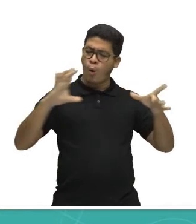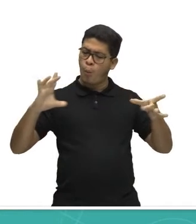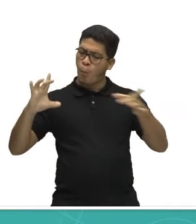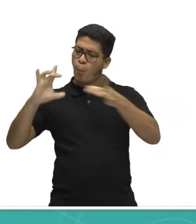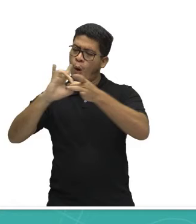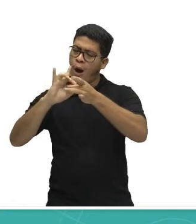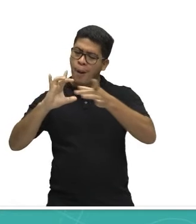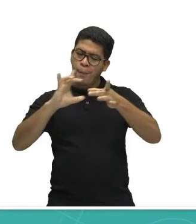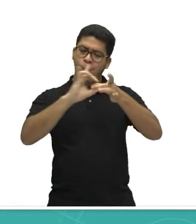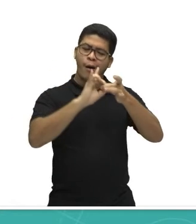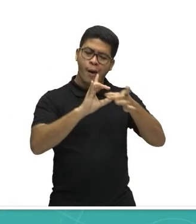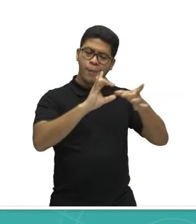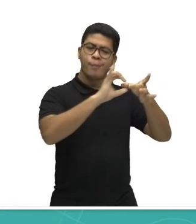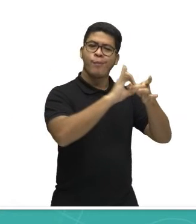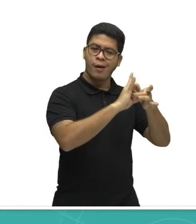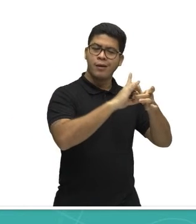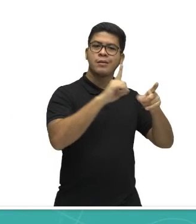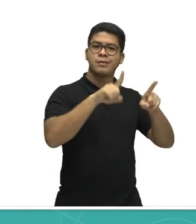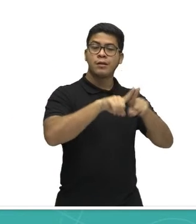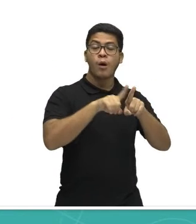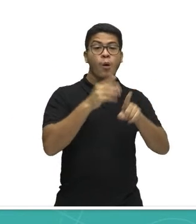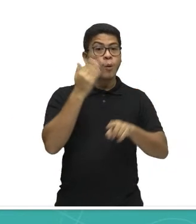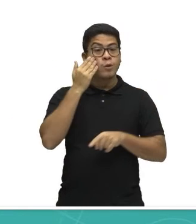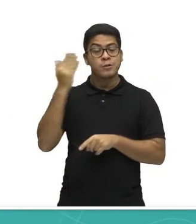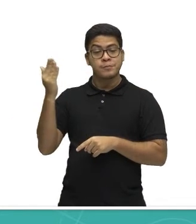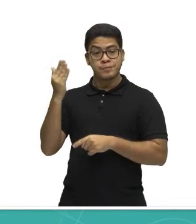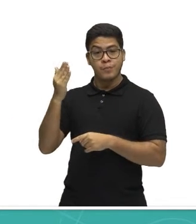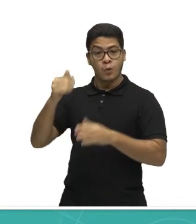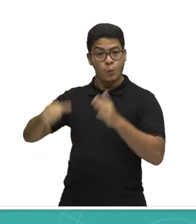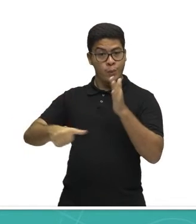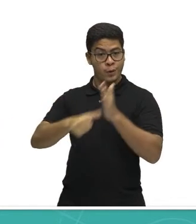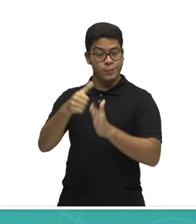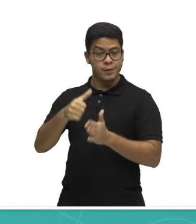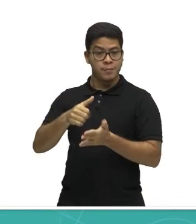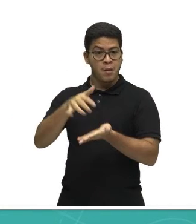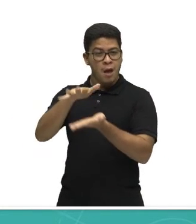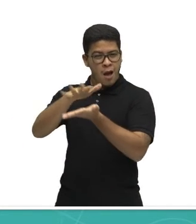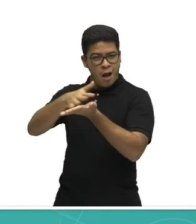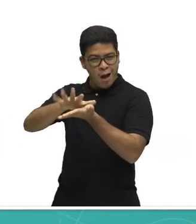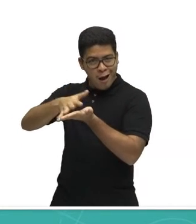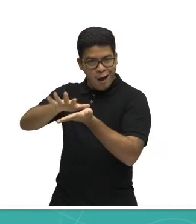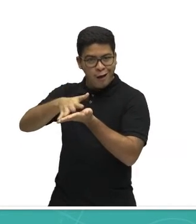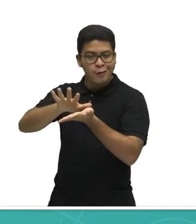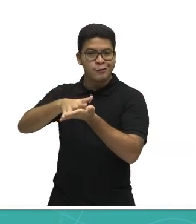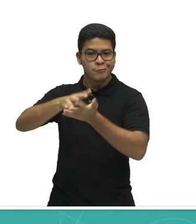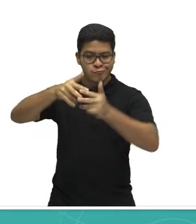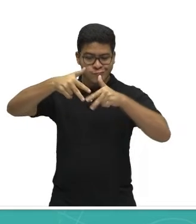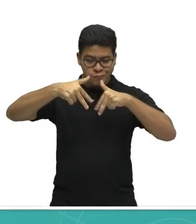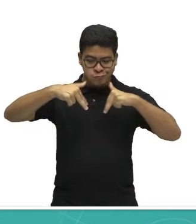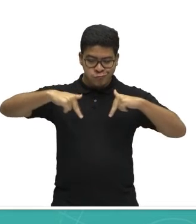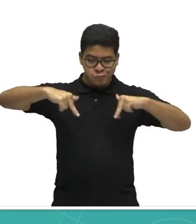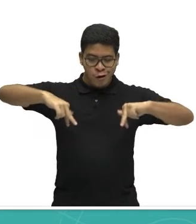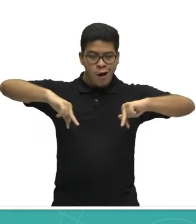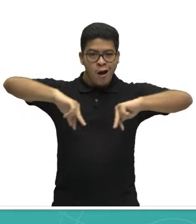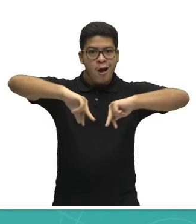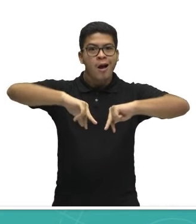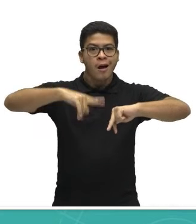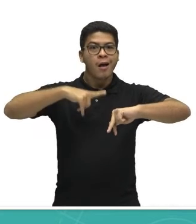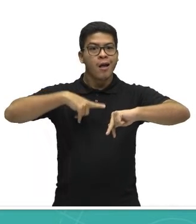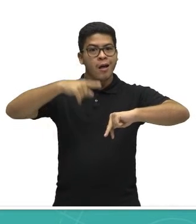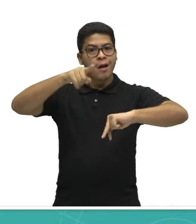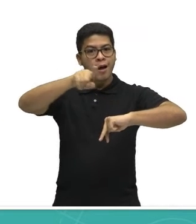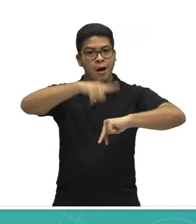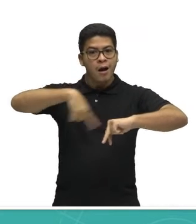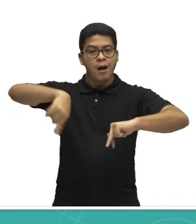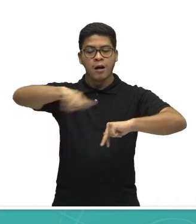animada. Samba de roda. A principal delas é o samba de roda, onde se dança uma roda